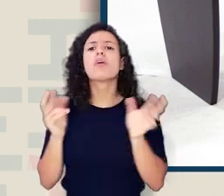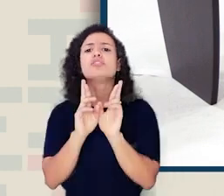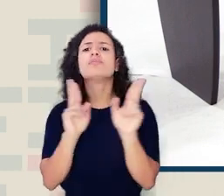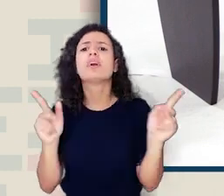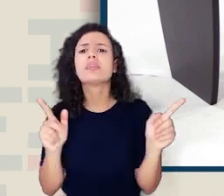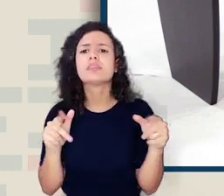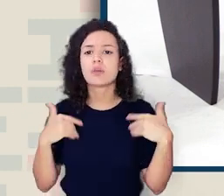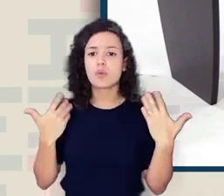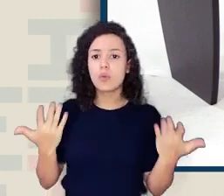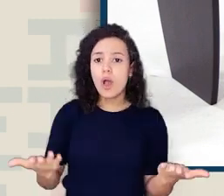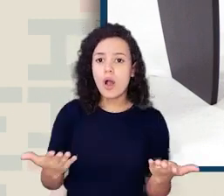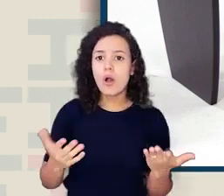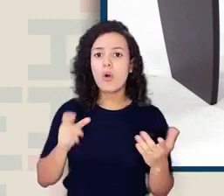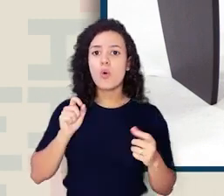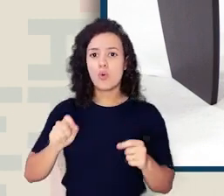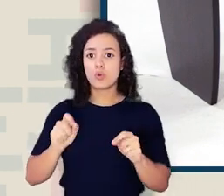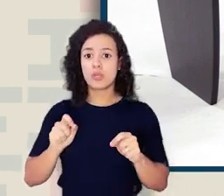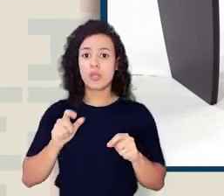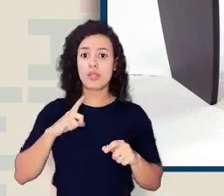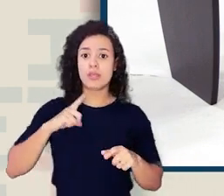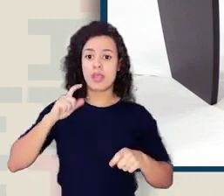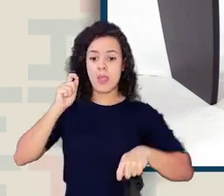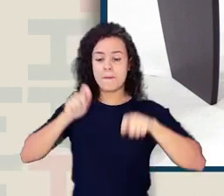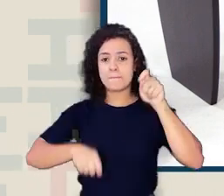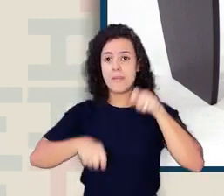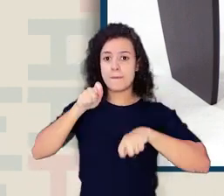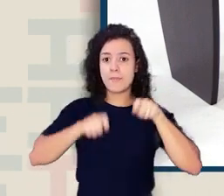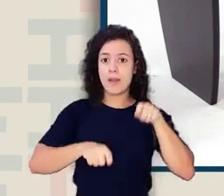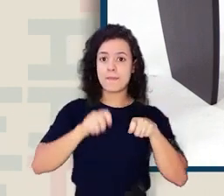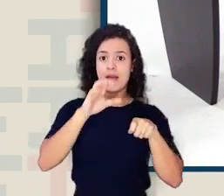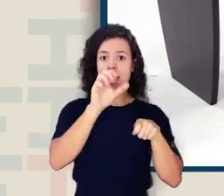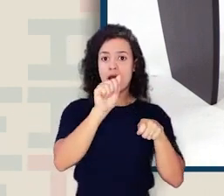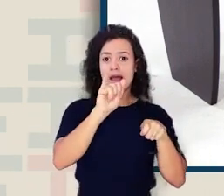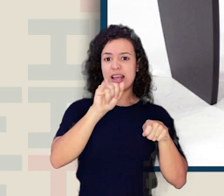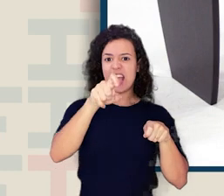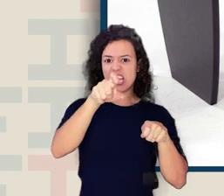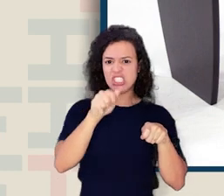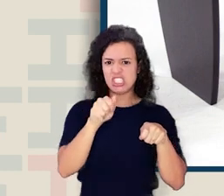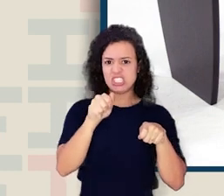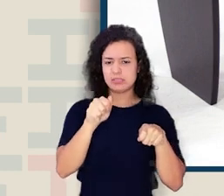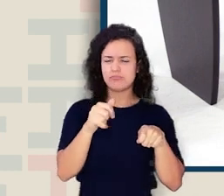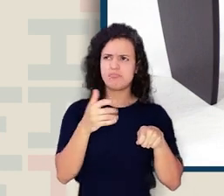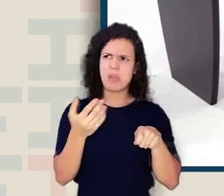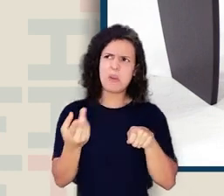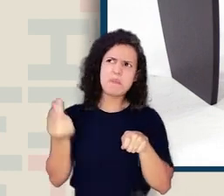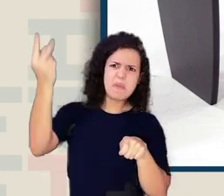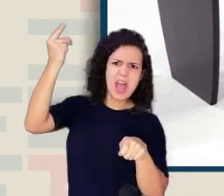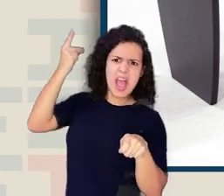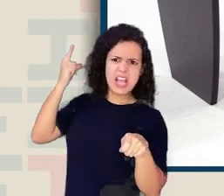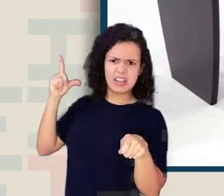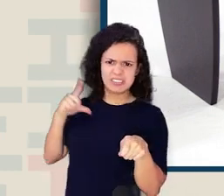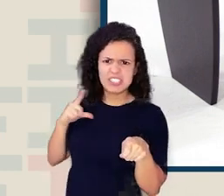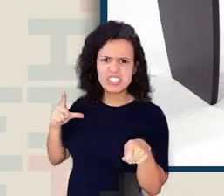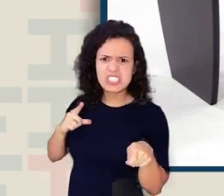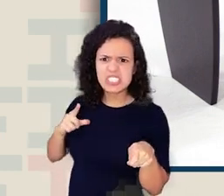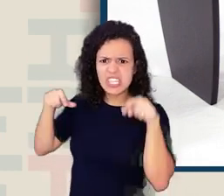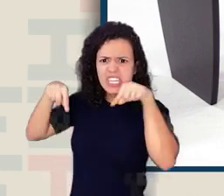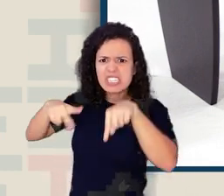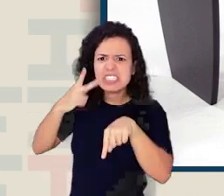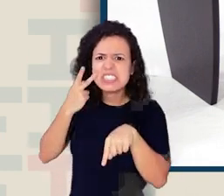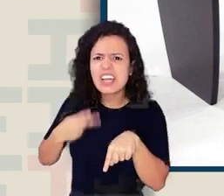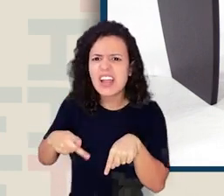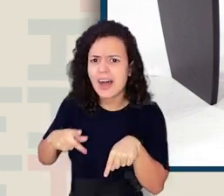são as diferenças? O que pode fazer a caixa? Será que tinha caixa nos primeiros grupos